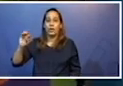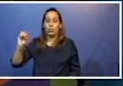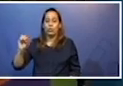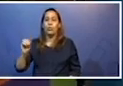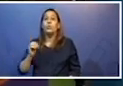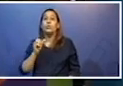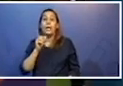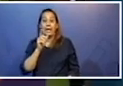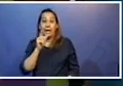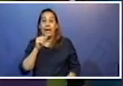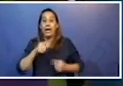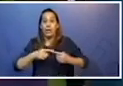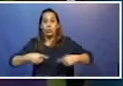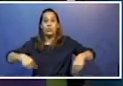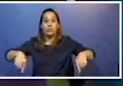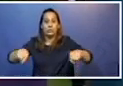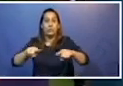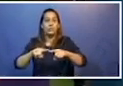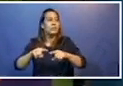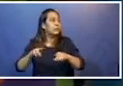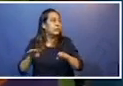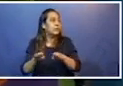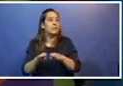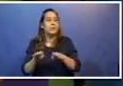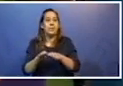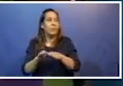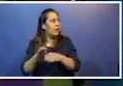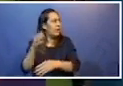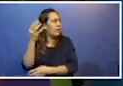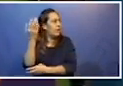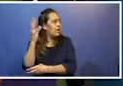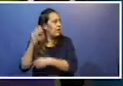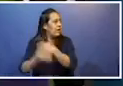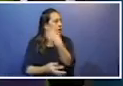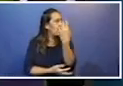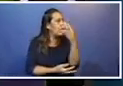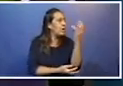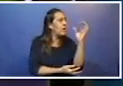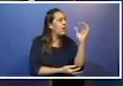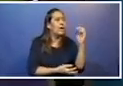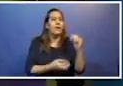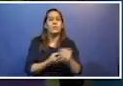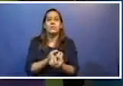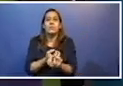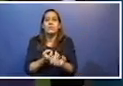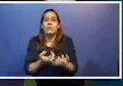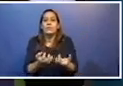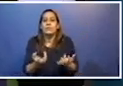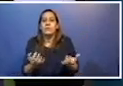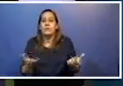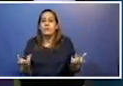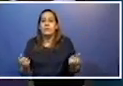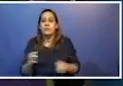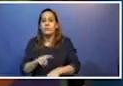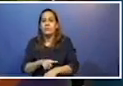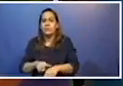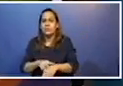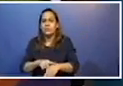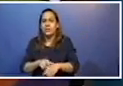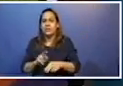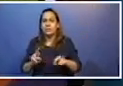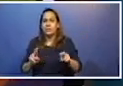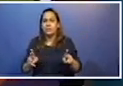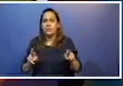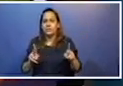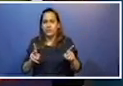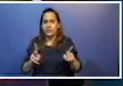água, né? E vemos também uma parte de árvores e grama, tá? Diferente aqui do lado.